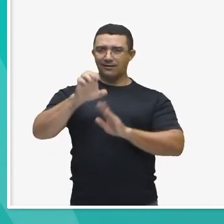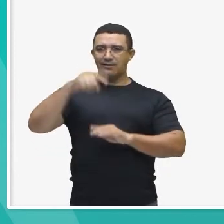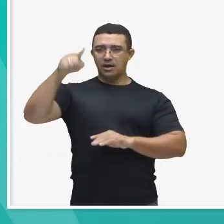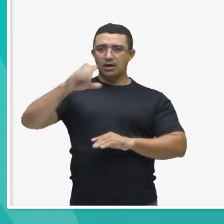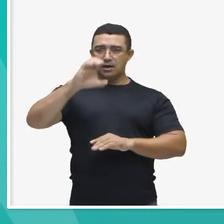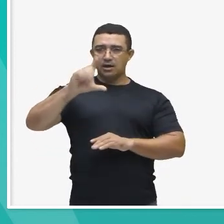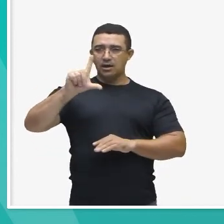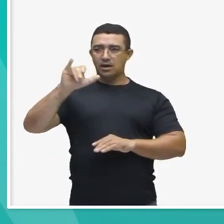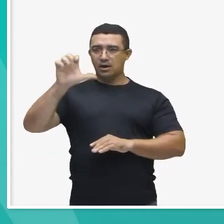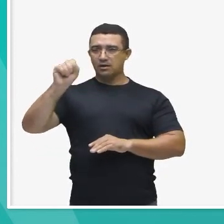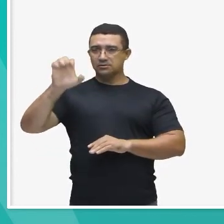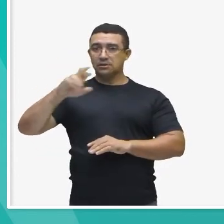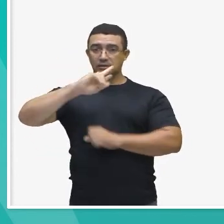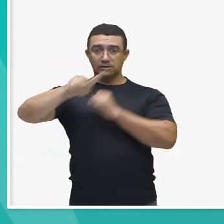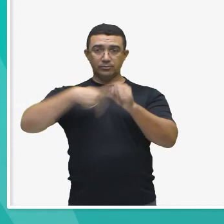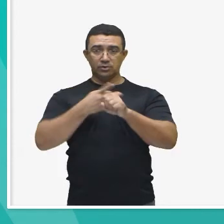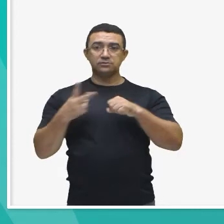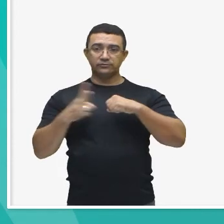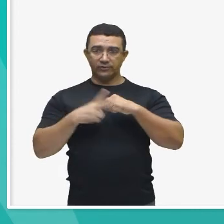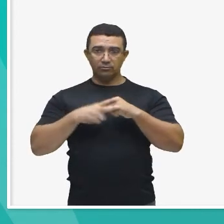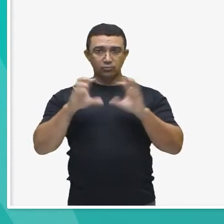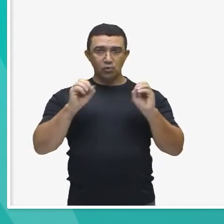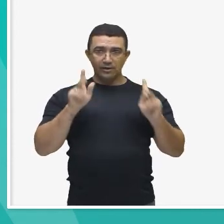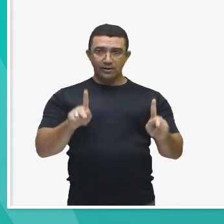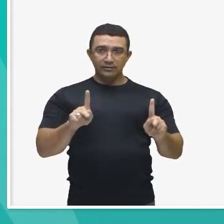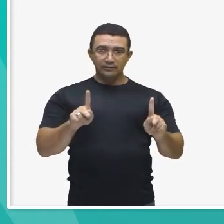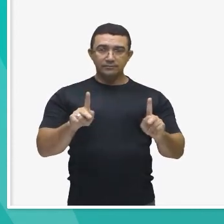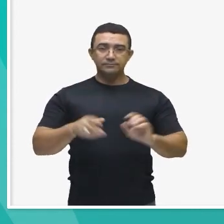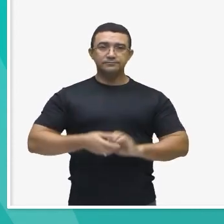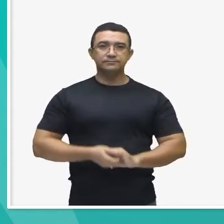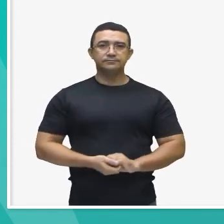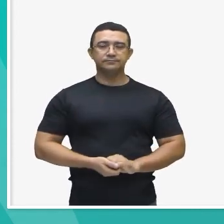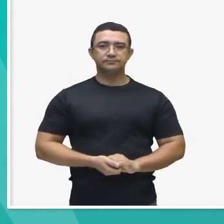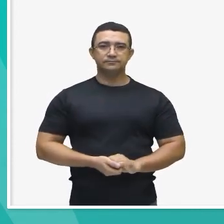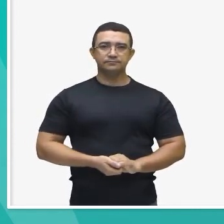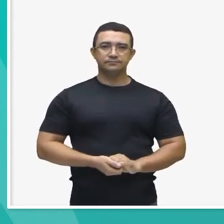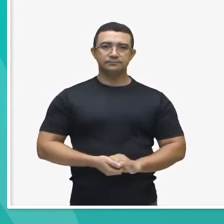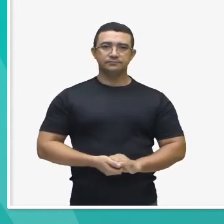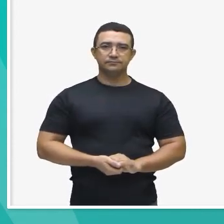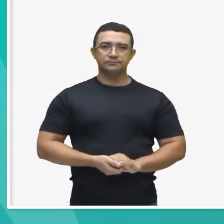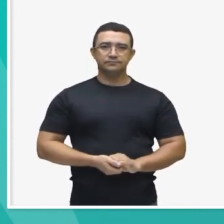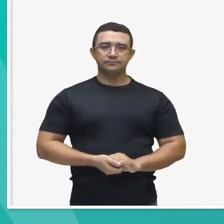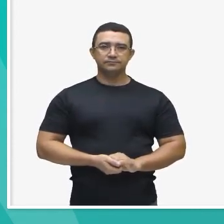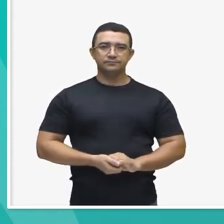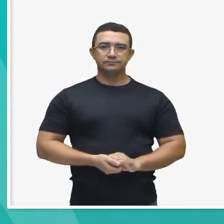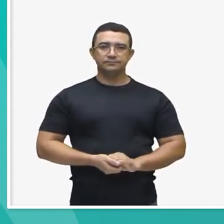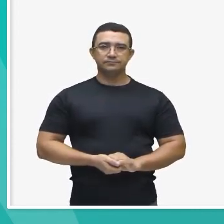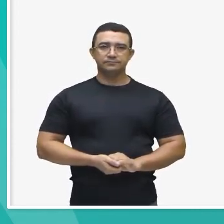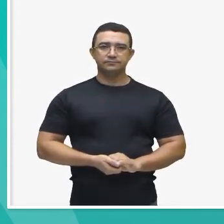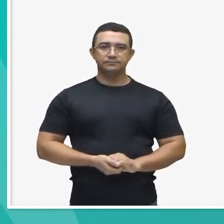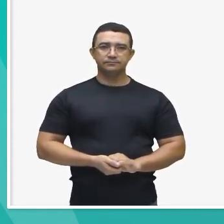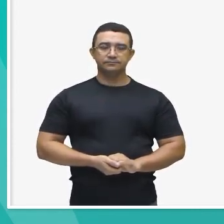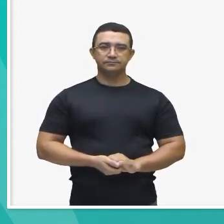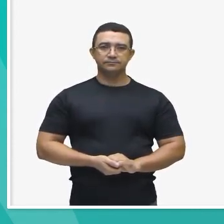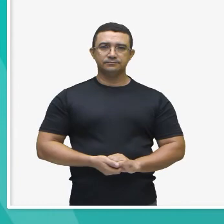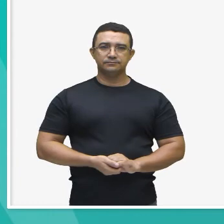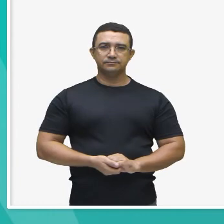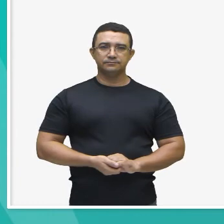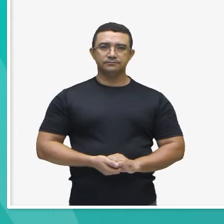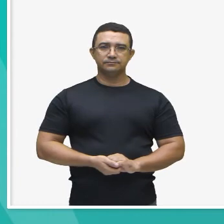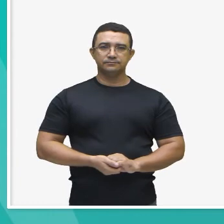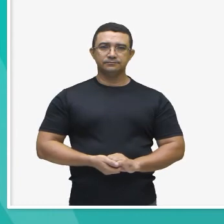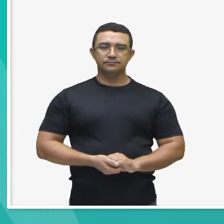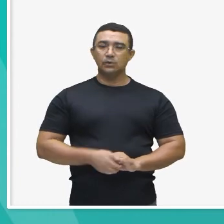para depois do verbo. Ok? Vamos lá, mais um caso a considerar a